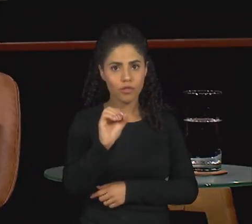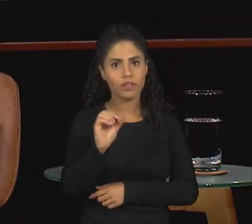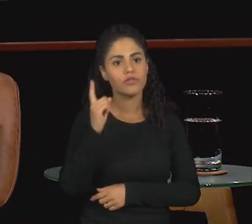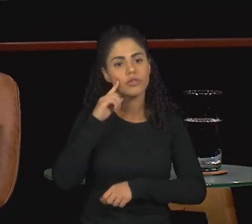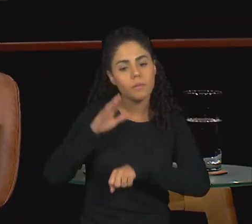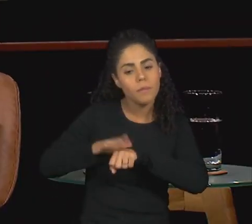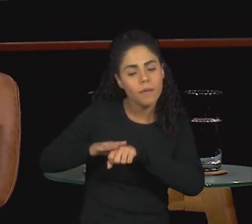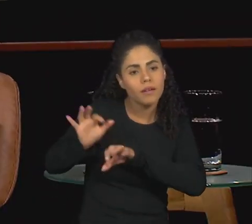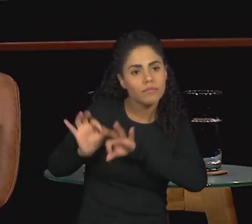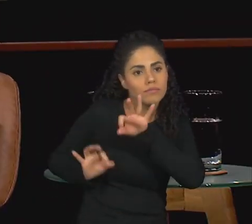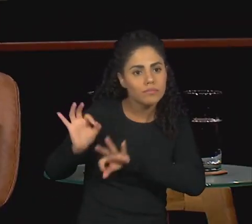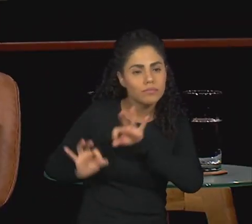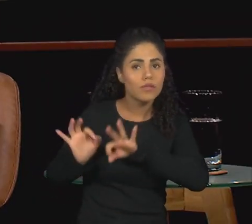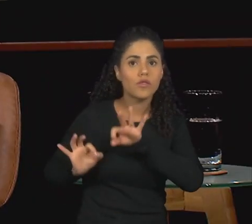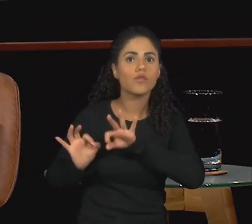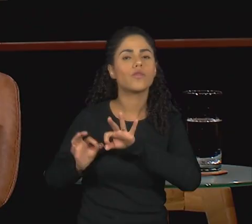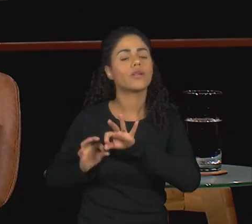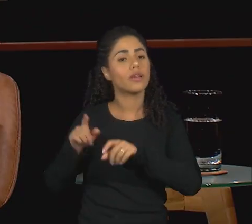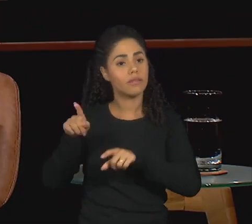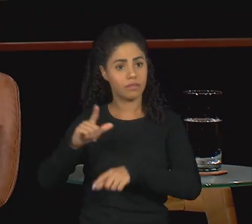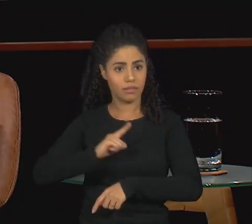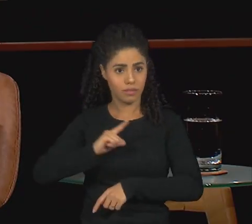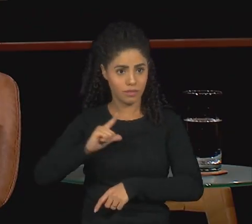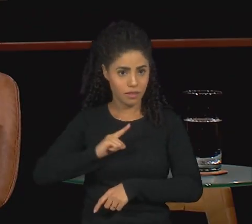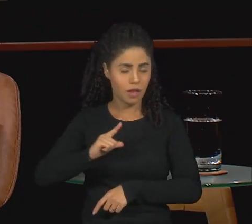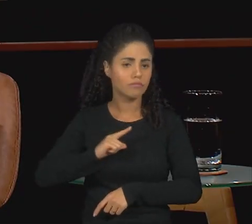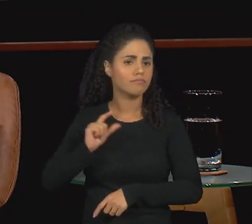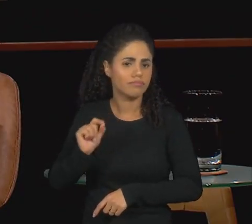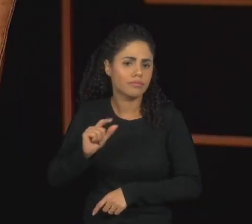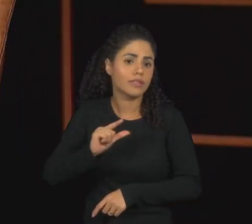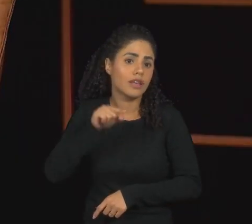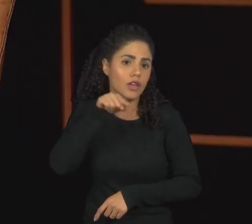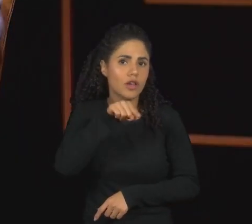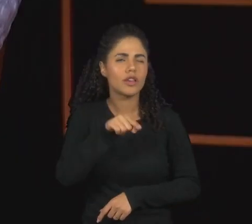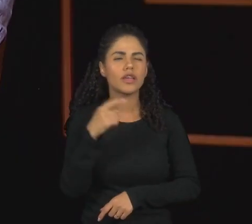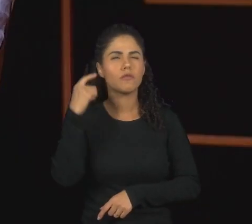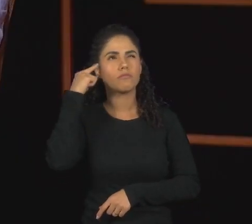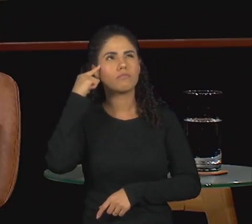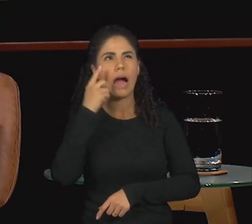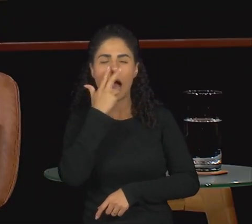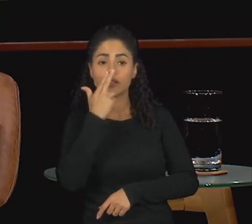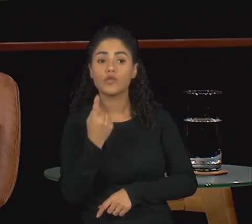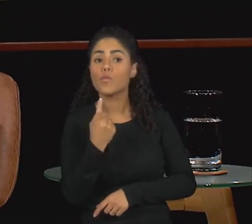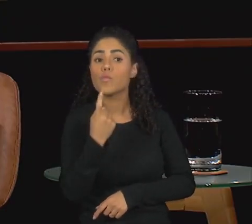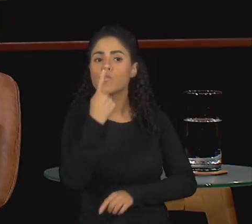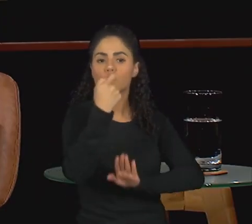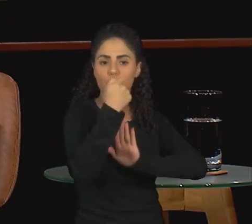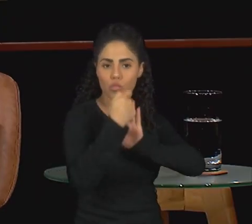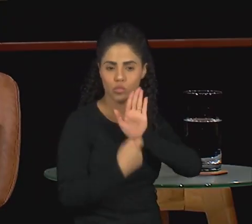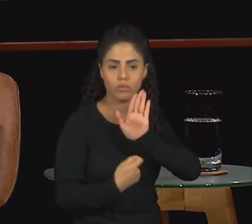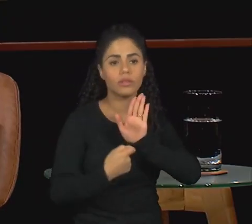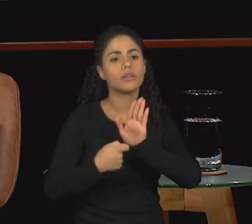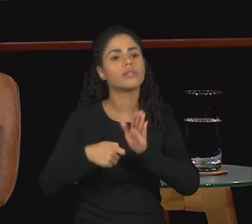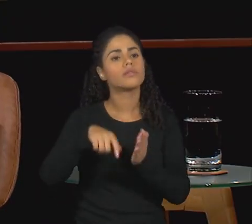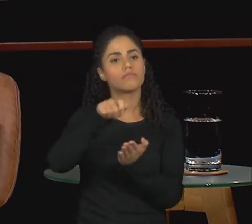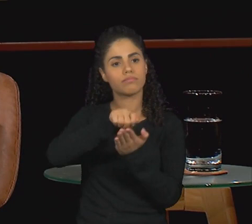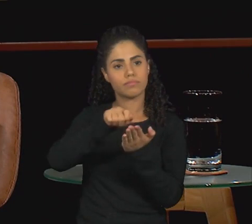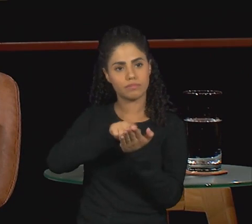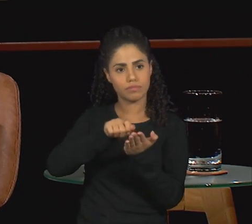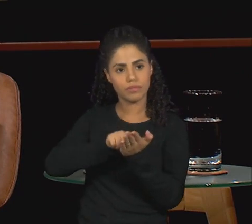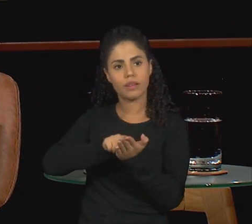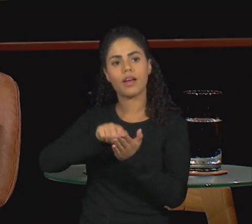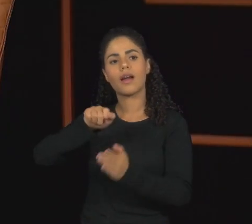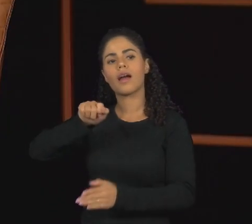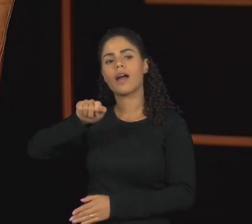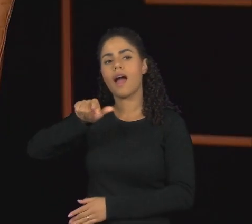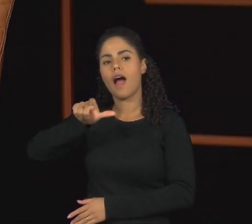produziu e protagonizou o espetáculo Macário, que, se eu não me engano, foi o único texto teatral escrito pelo Álvares de Azevedo,